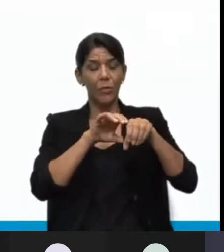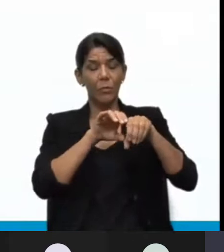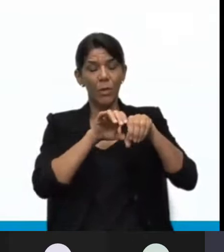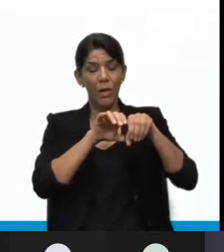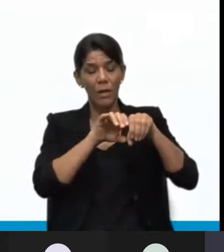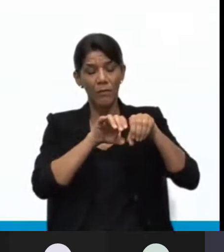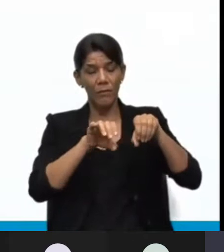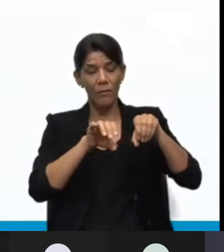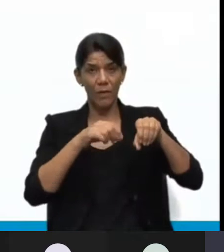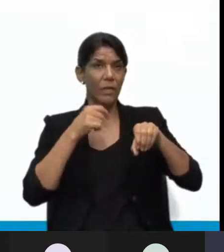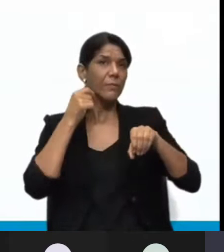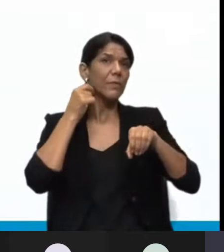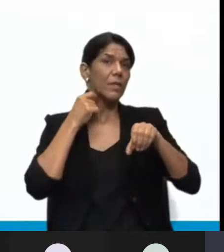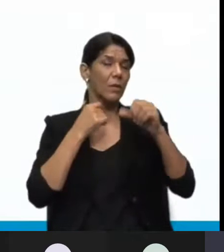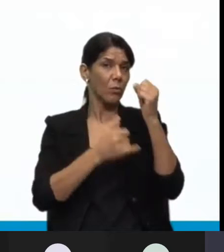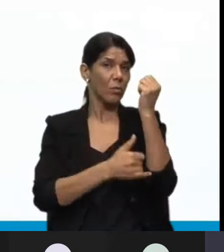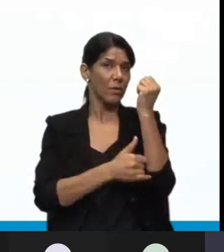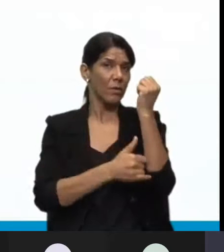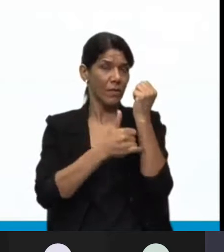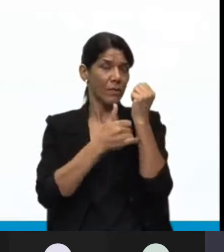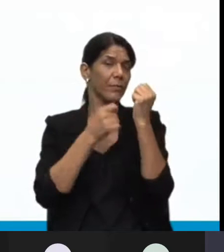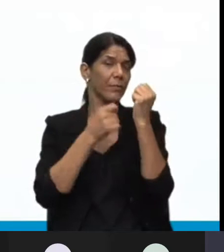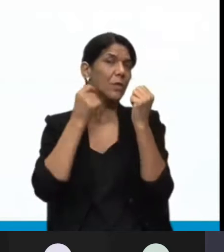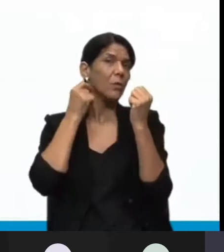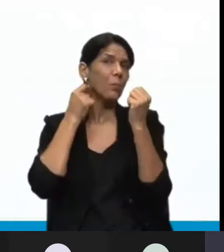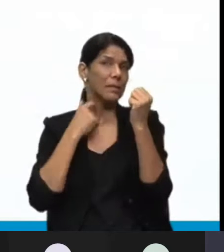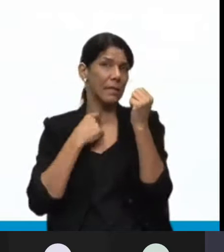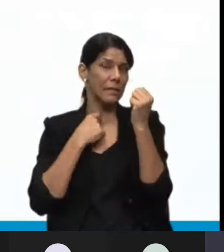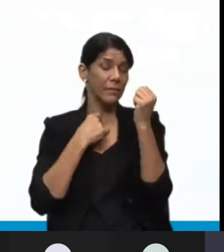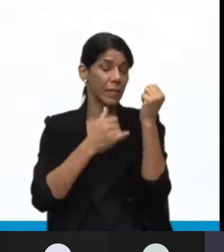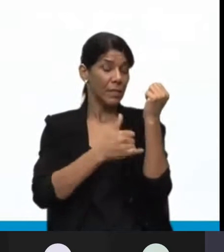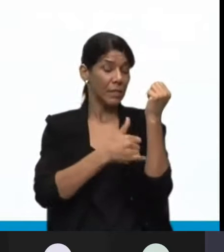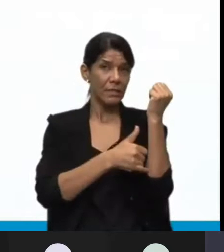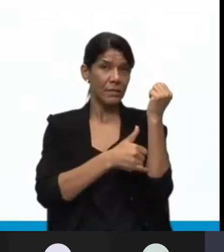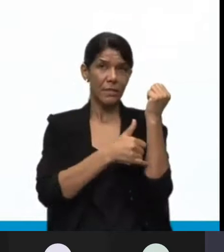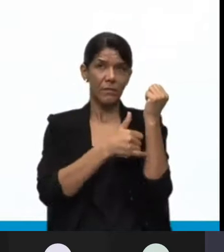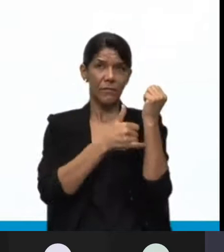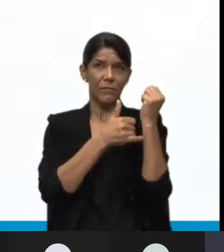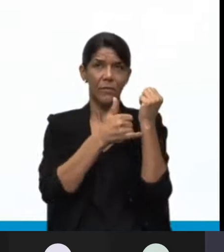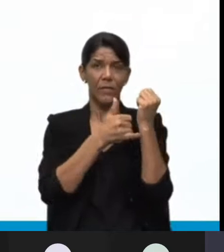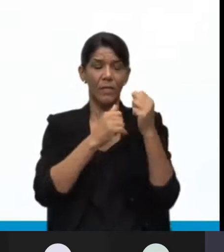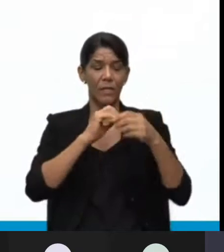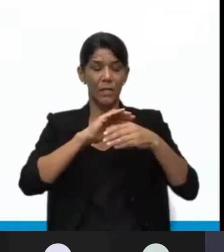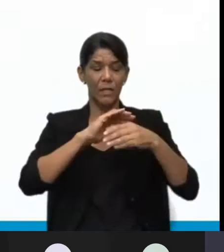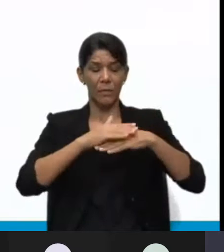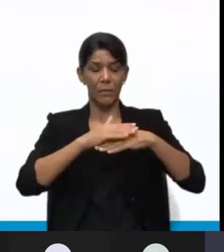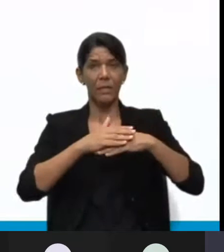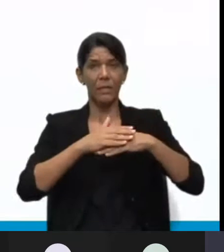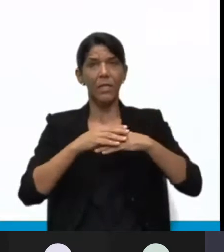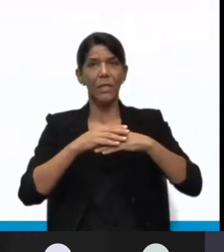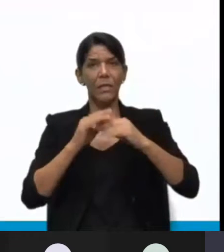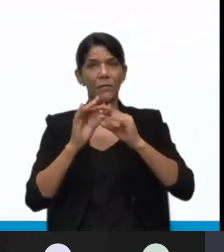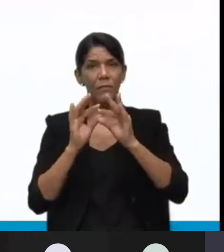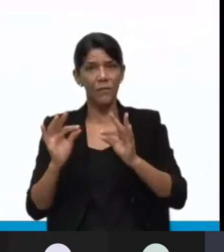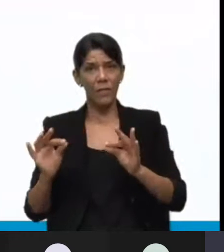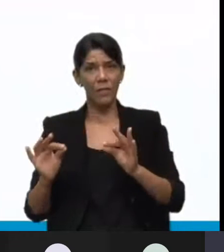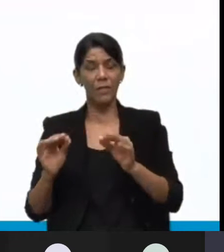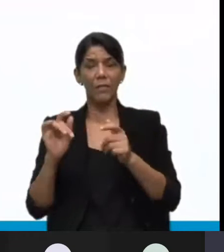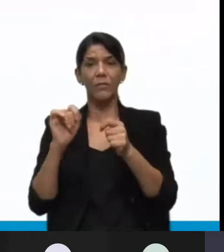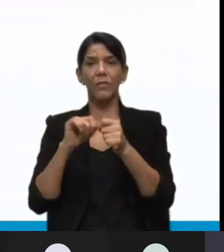uma artéria de menor porte, de menor calibre. Essa é a veia, ó, aqui a camada média é fina, né?